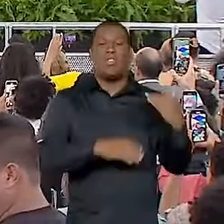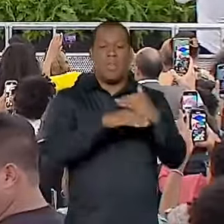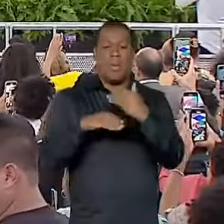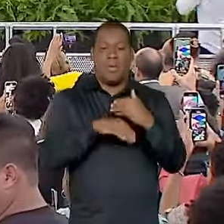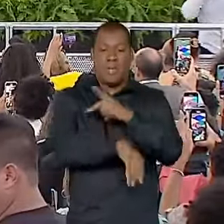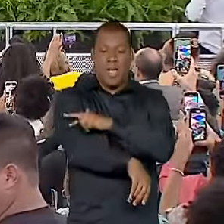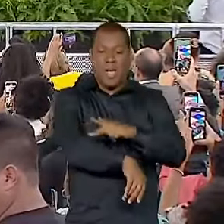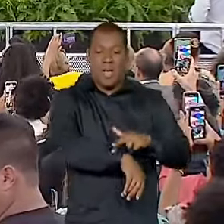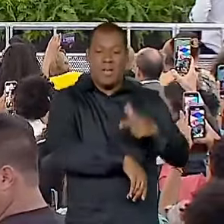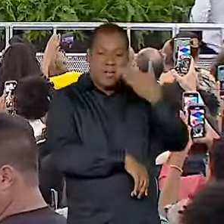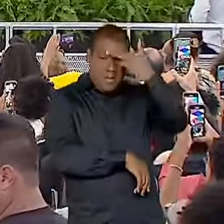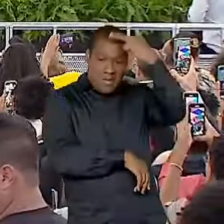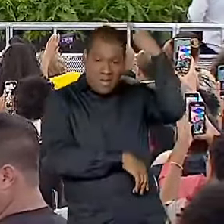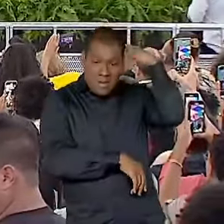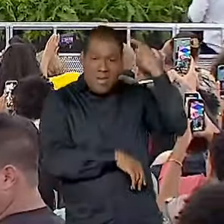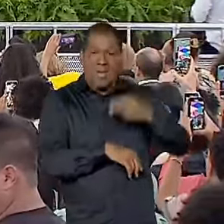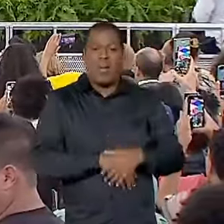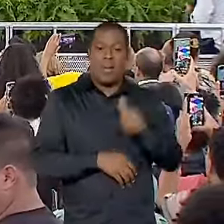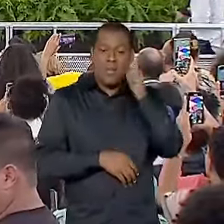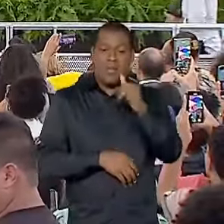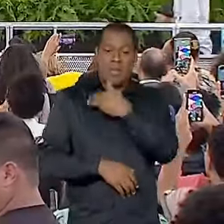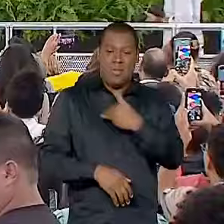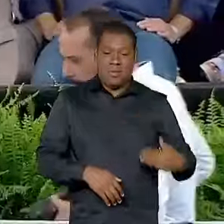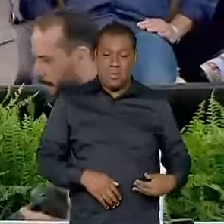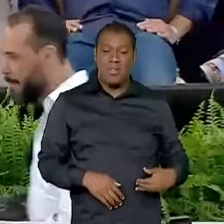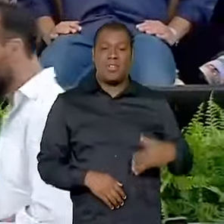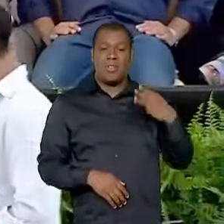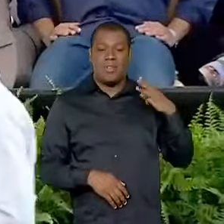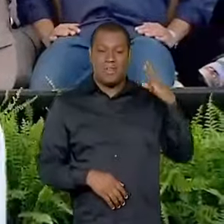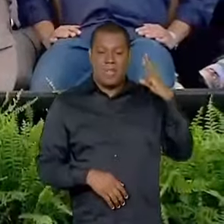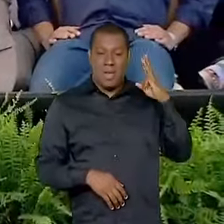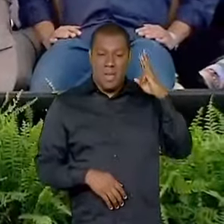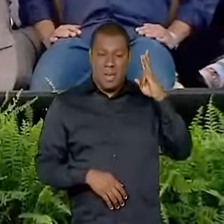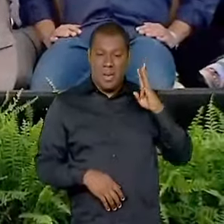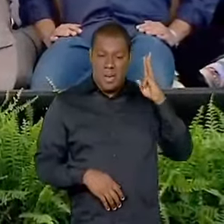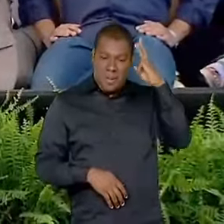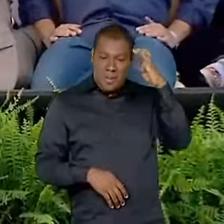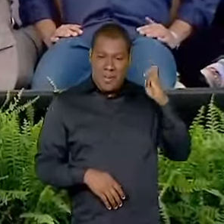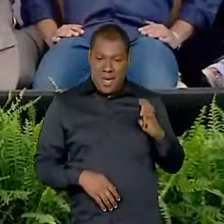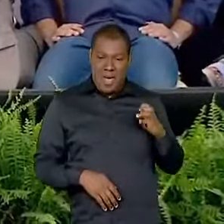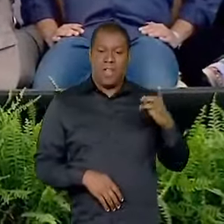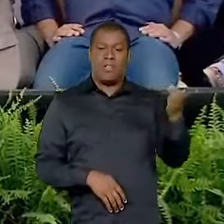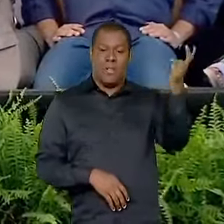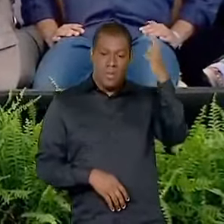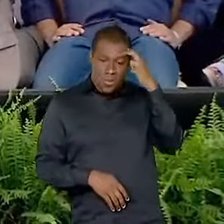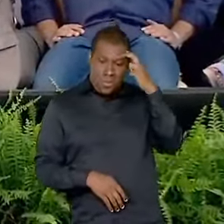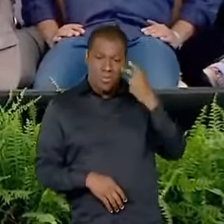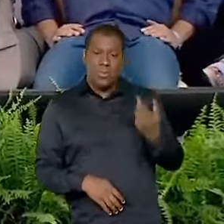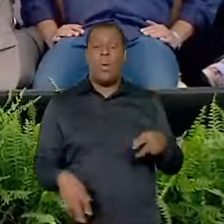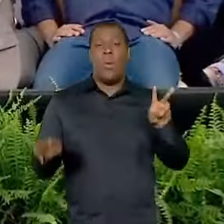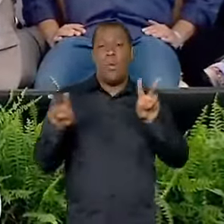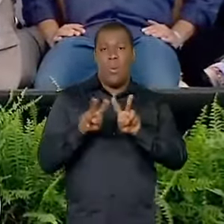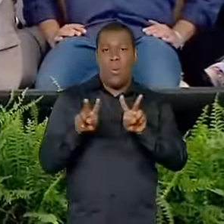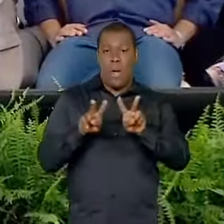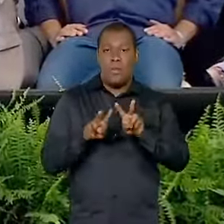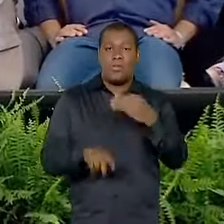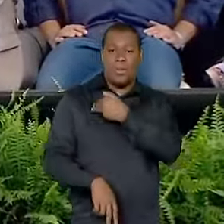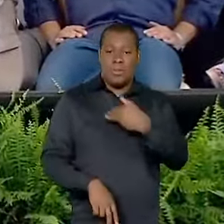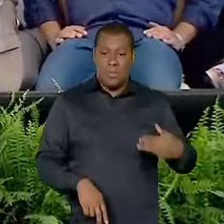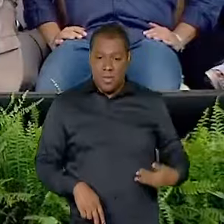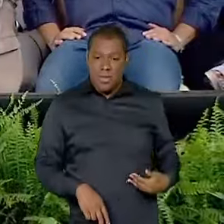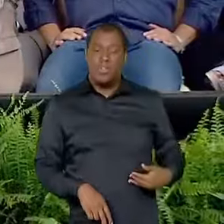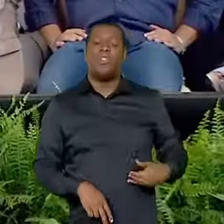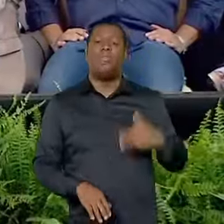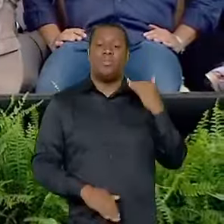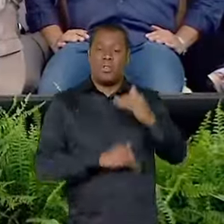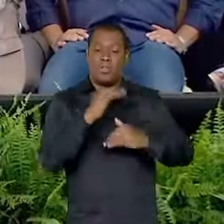Racial, Margarete Menezes da Cultura, Wellington Dias do Desenvolvimento e da Assistência Social, Família